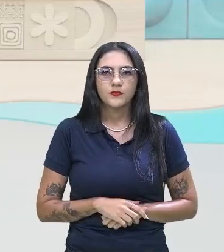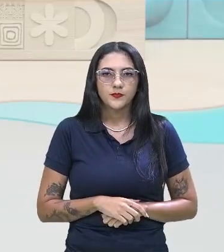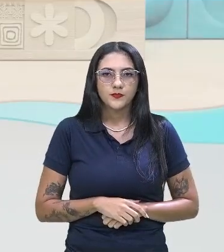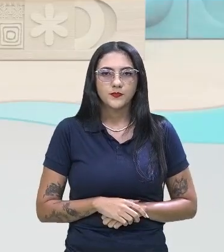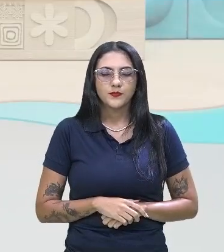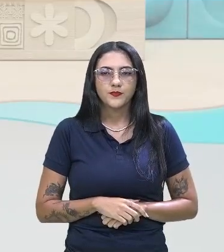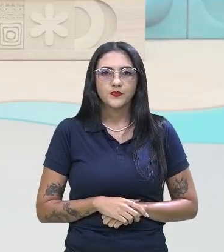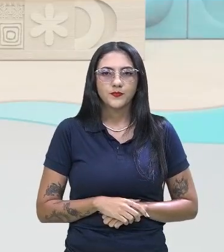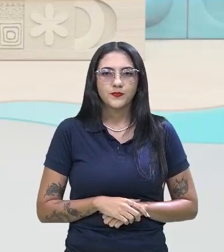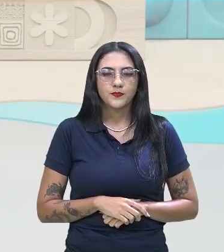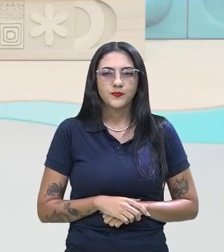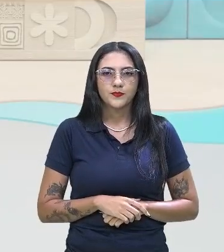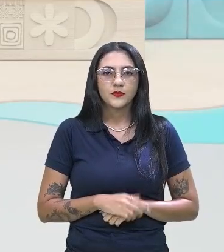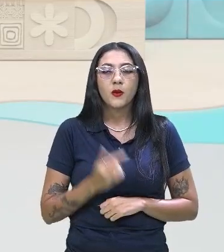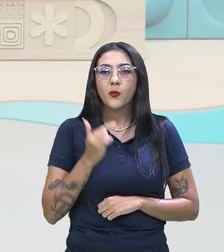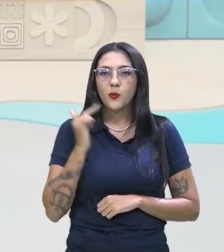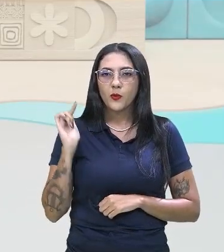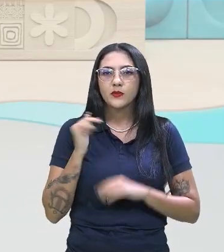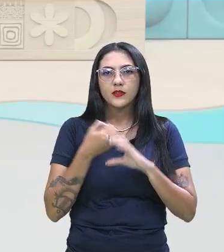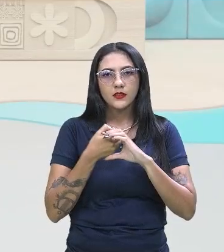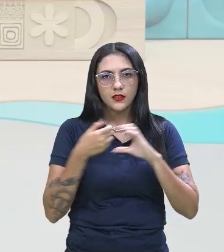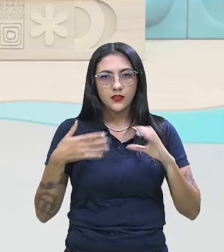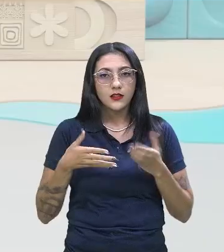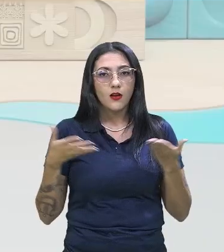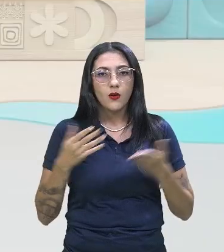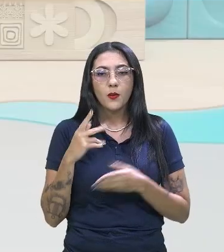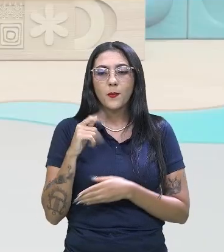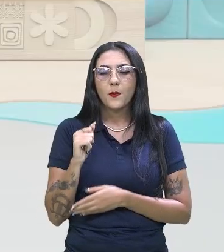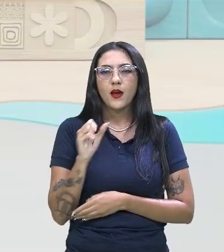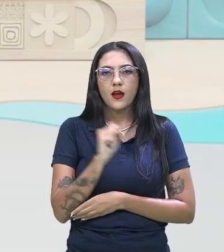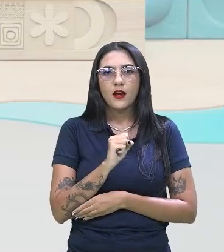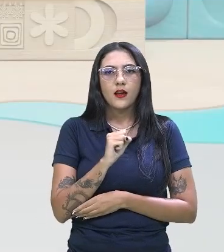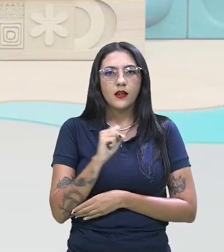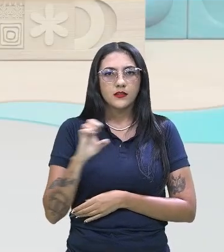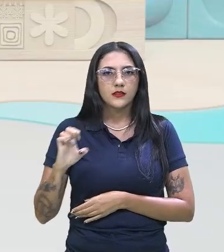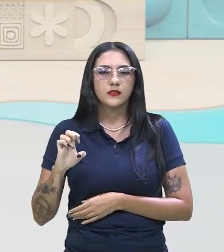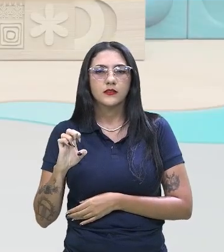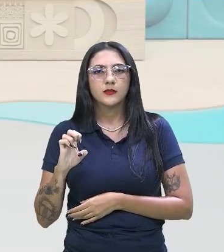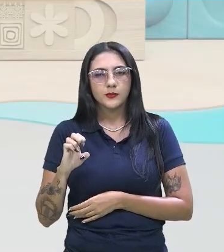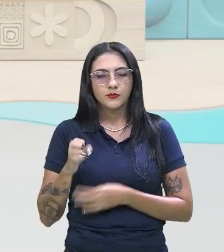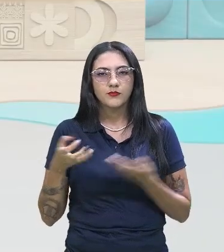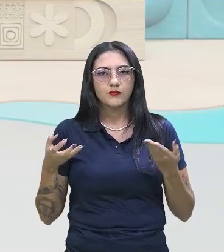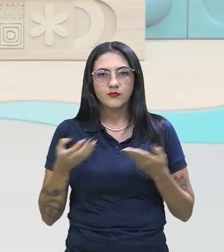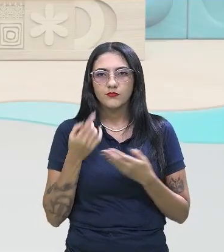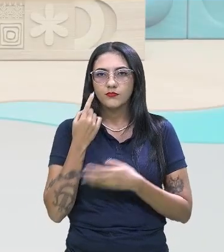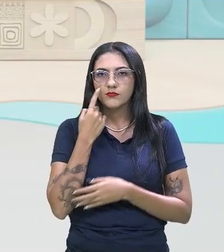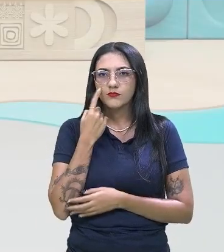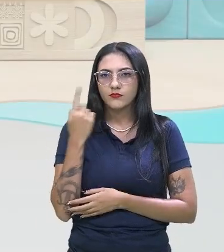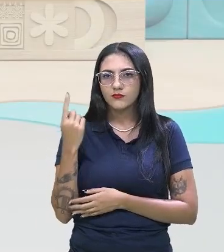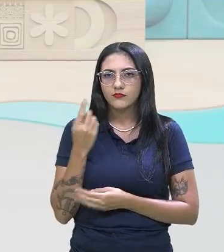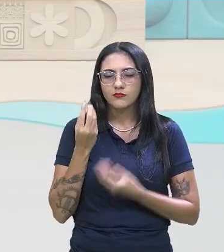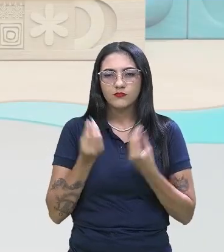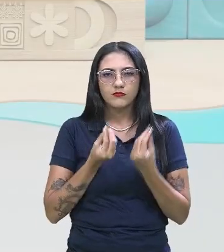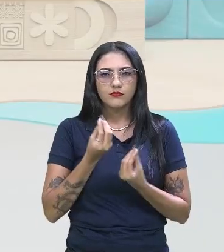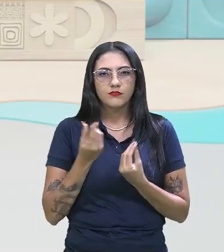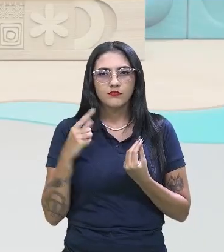O próximo fundamento é o passe. Então vejamos agora aqui, olha só, o jeito de realizar o passe, que